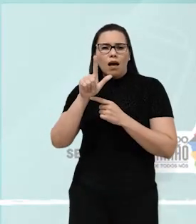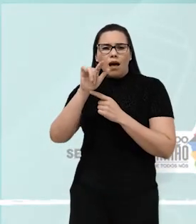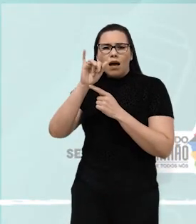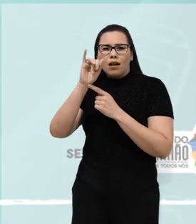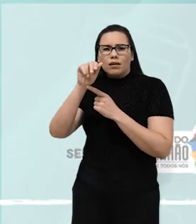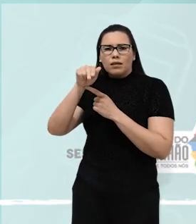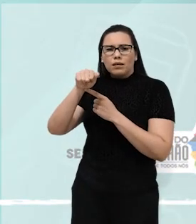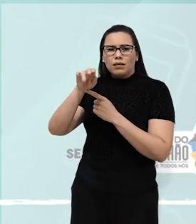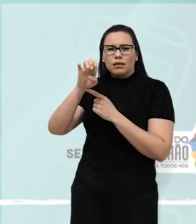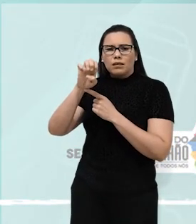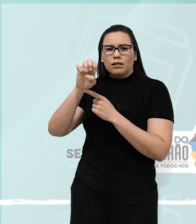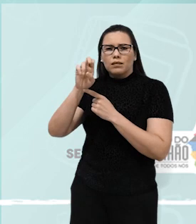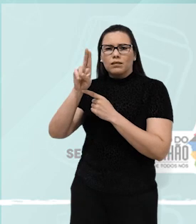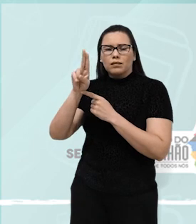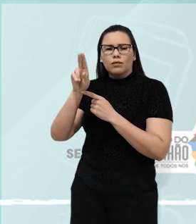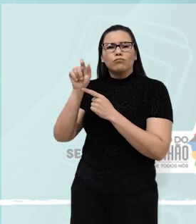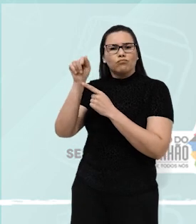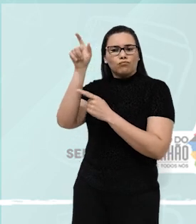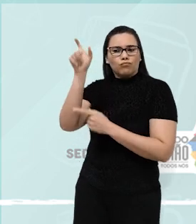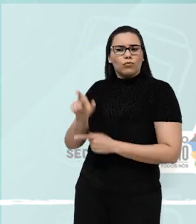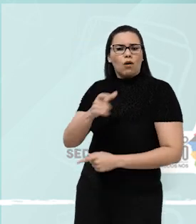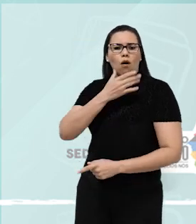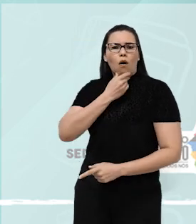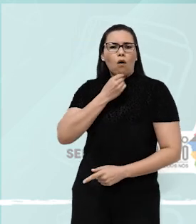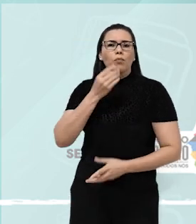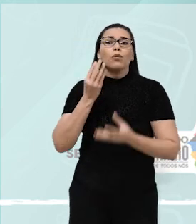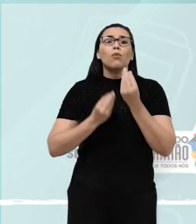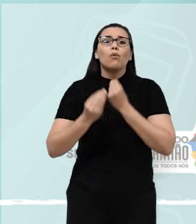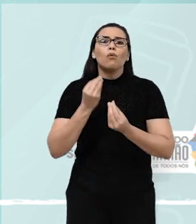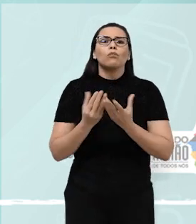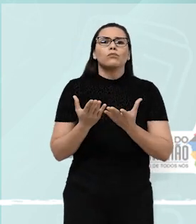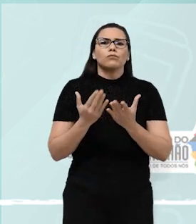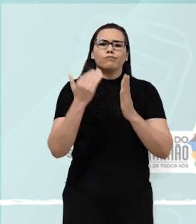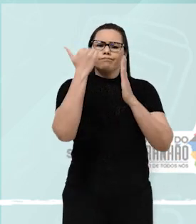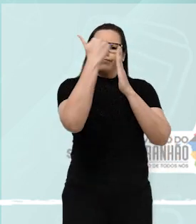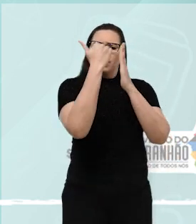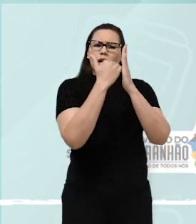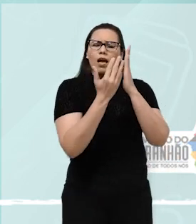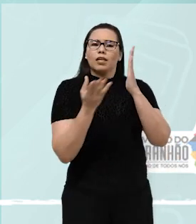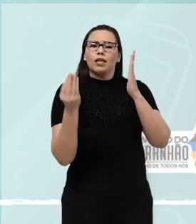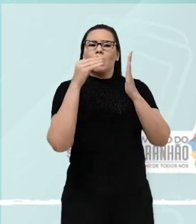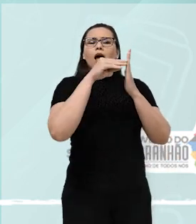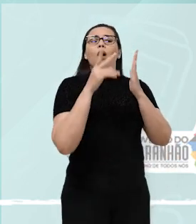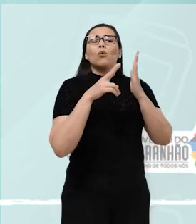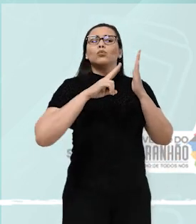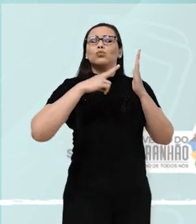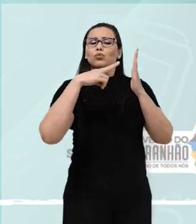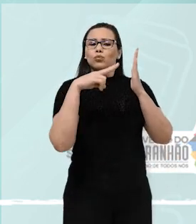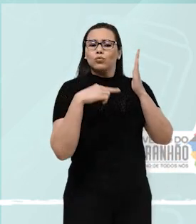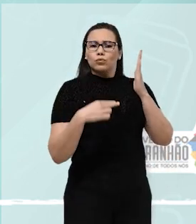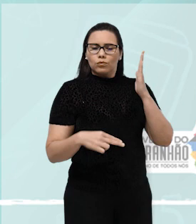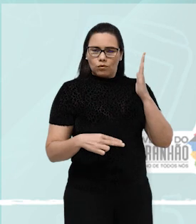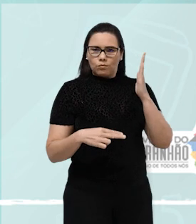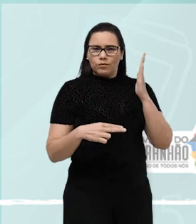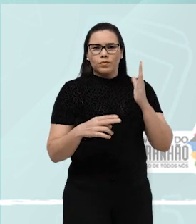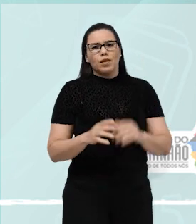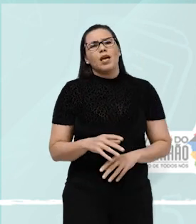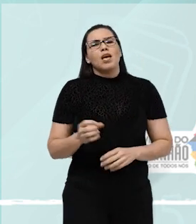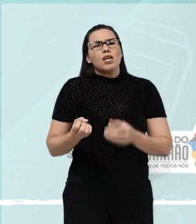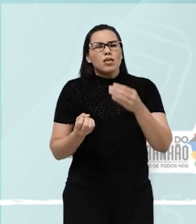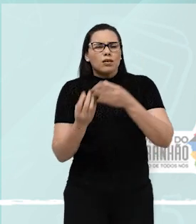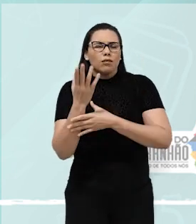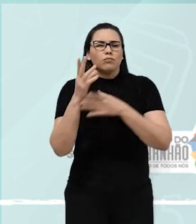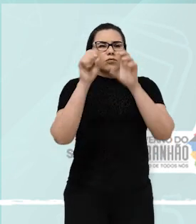uma maneira de como se dá nome às espécies dos seres vivos. Ele criou um sistema de nomenclatura, que a gente